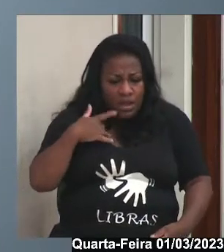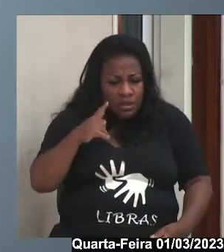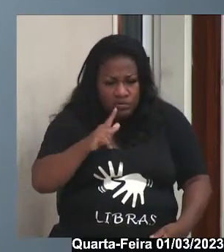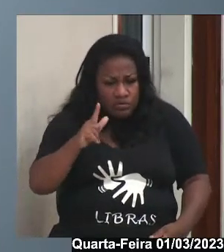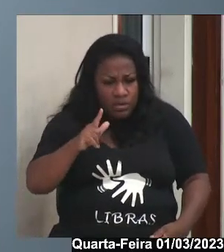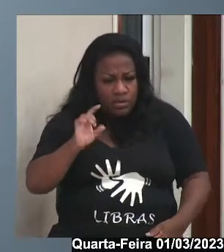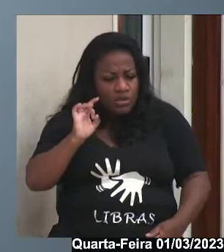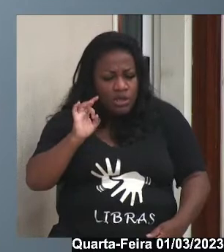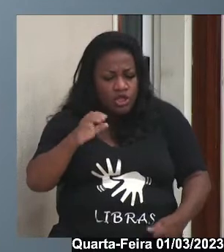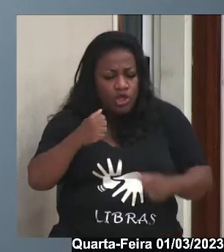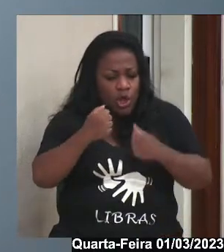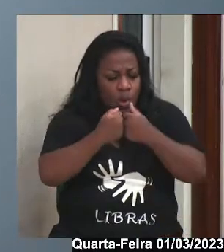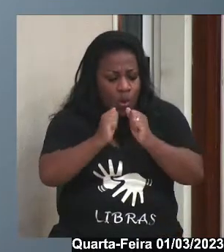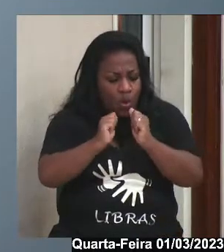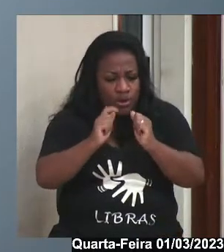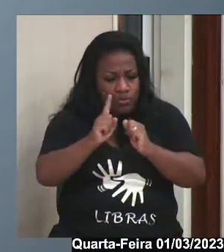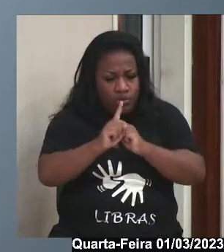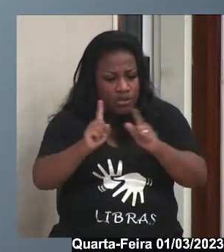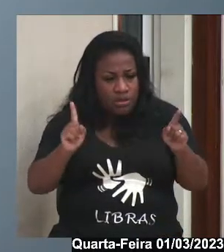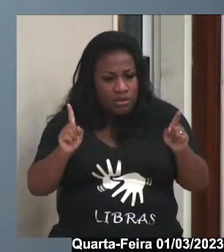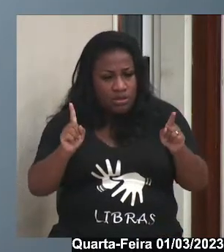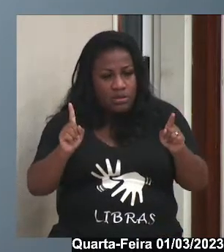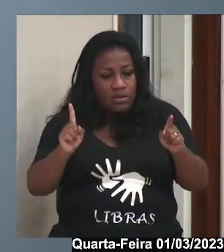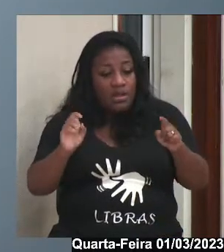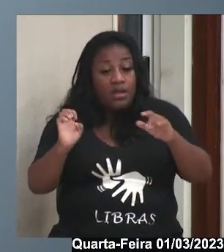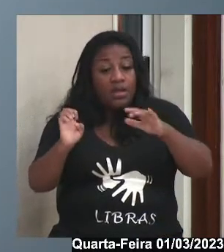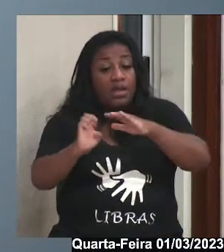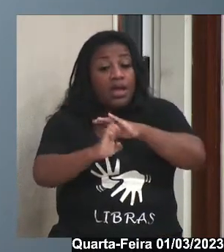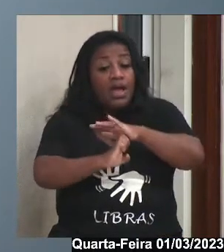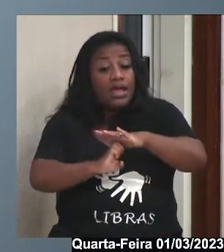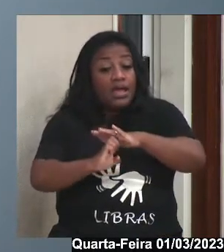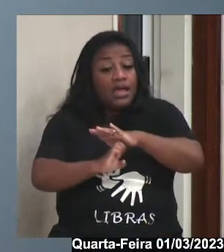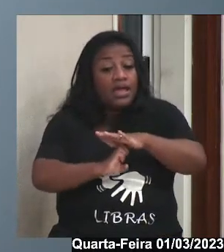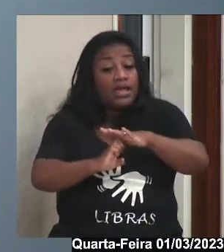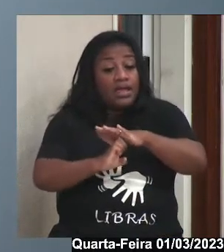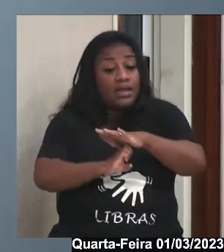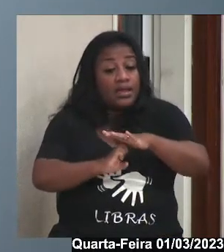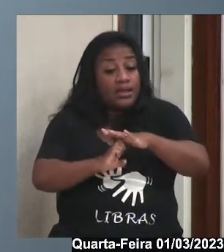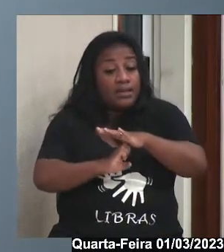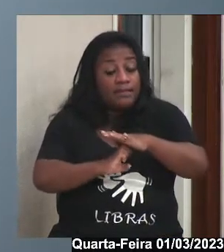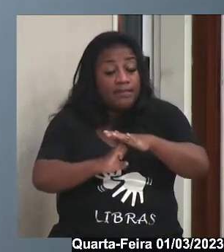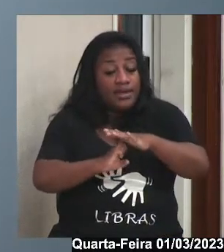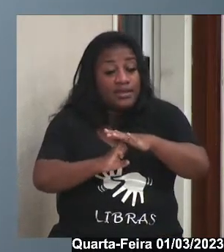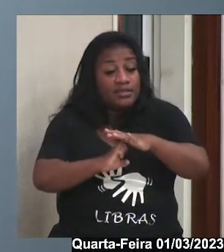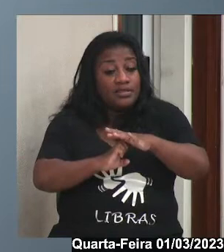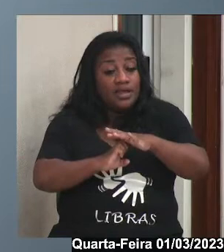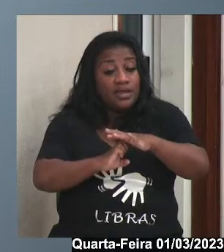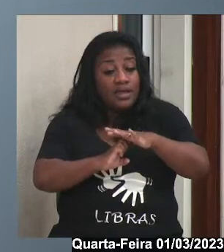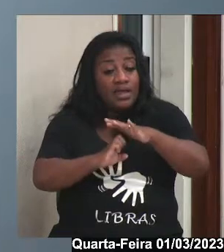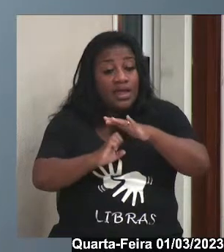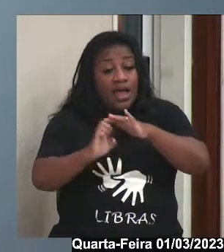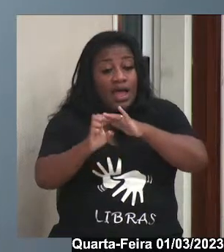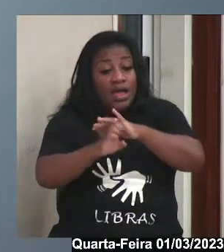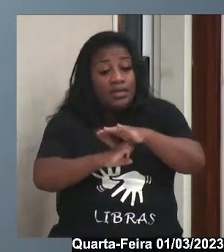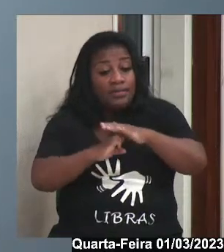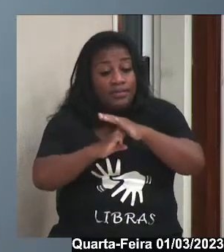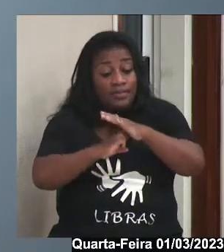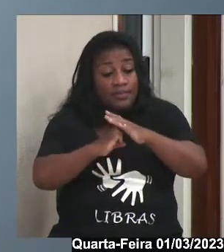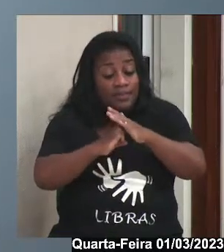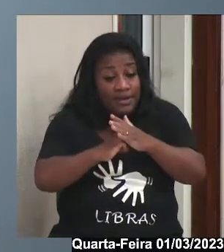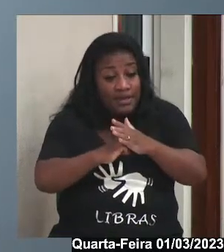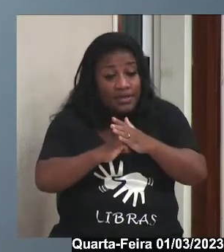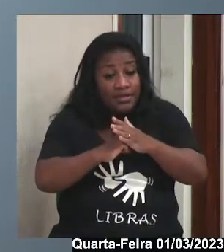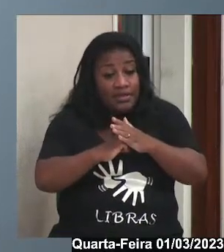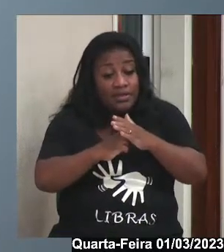não é só o transporte que fez paralisação. A empresa de transporte escolar mandou a seguinte